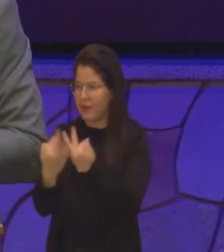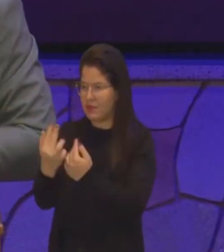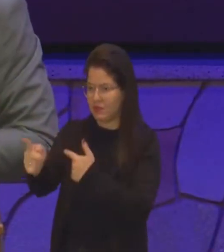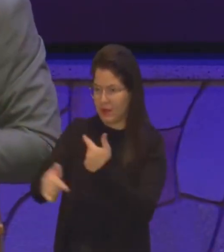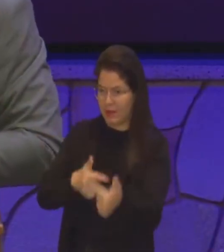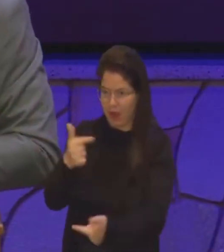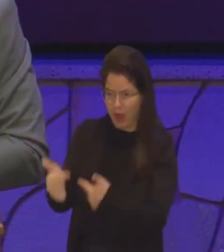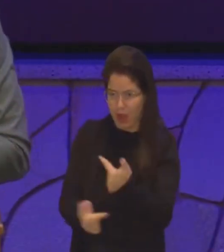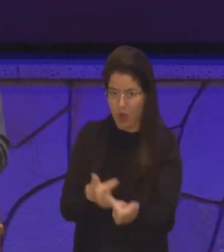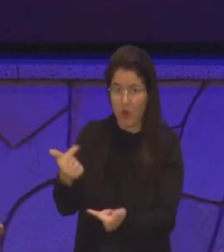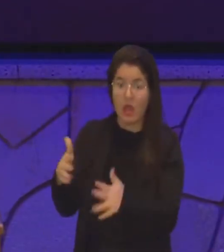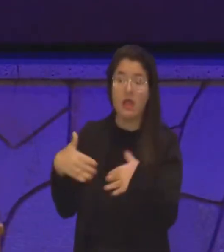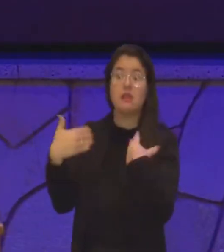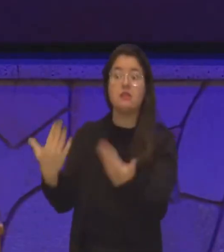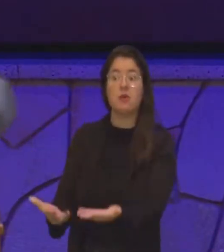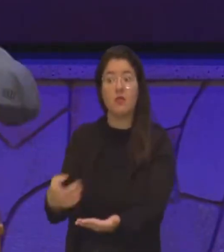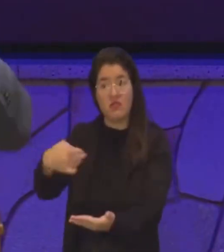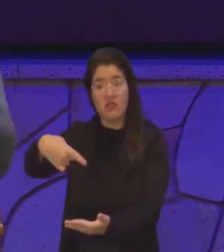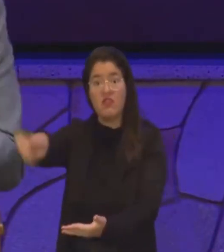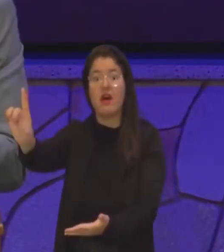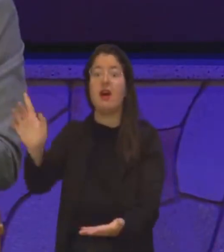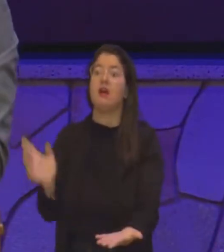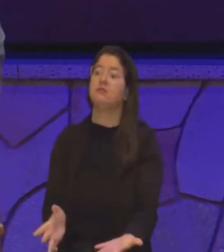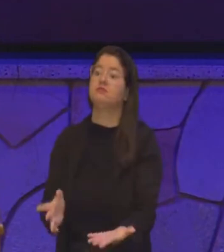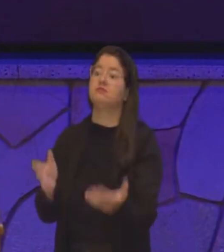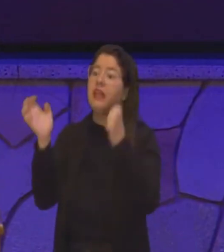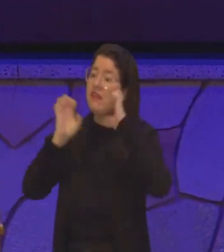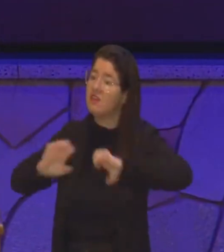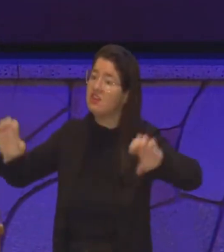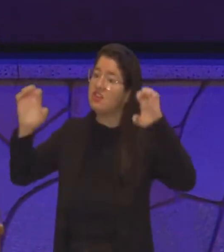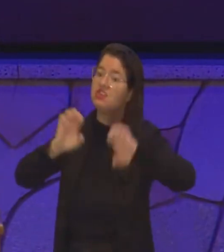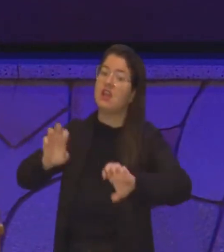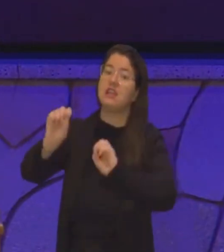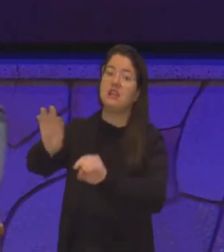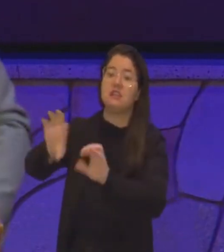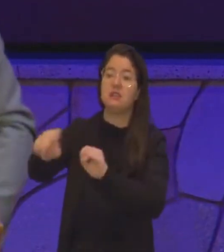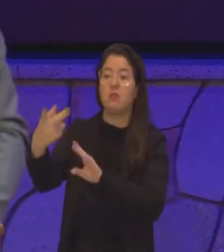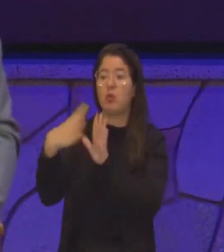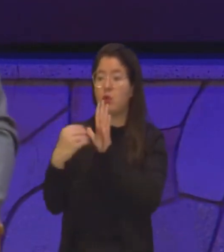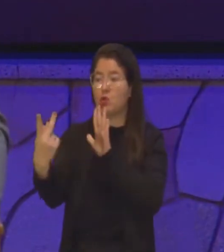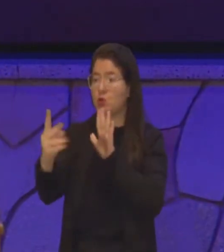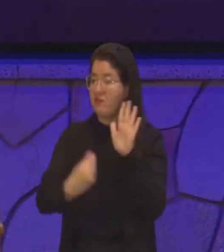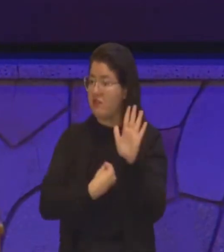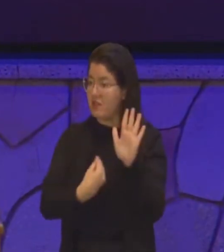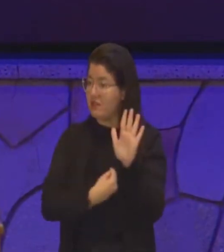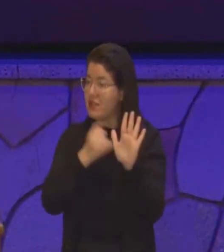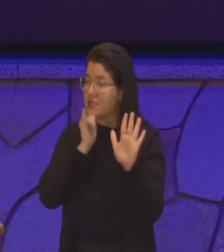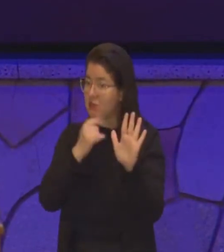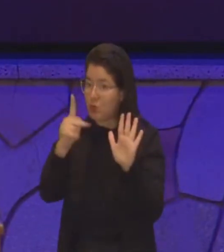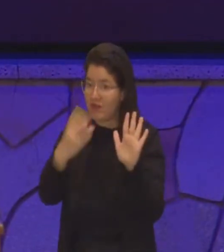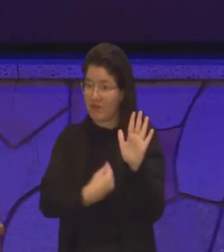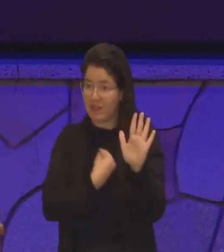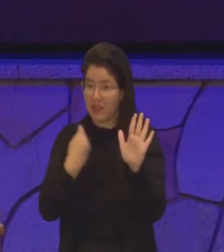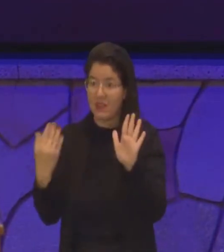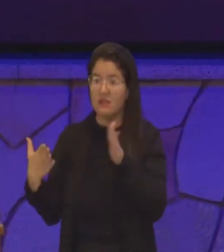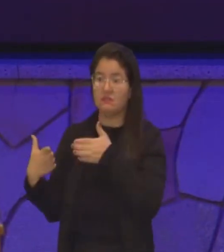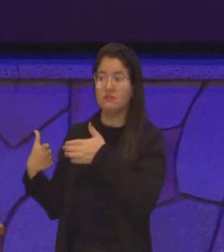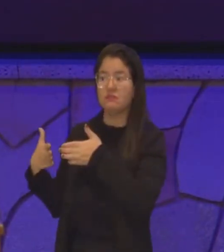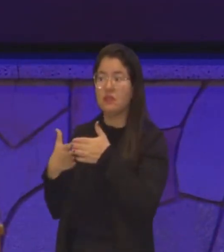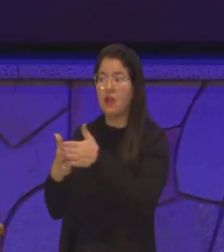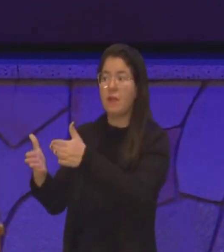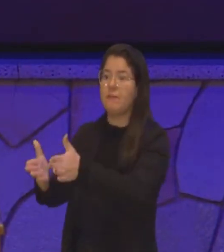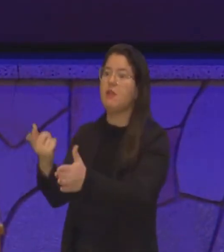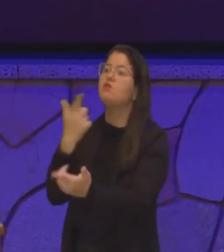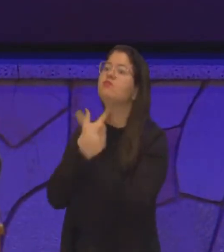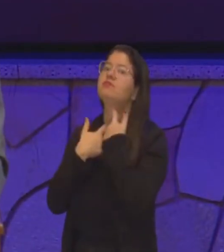trabalho? Então vá, forme discípulos, ensine com sua vida, caminhe com